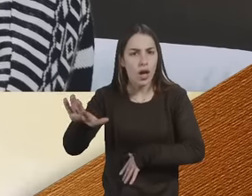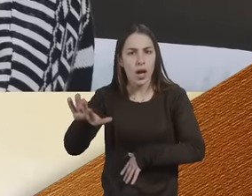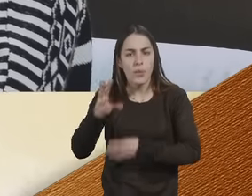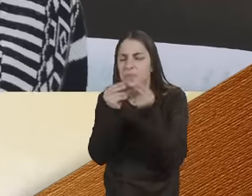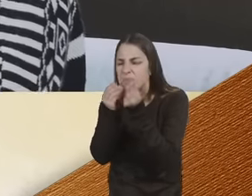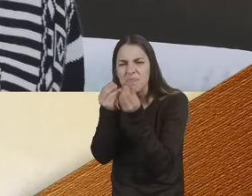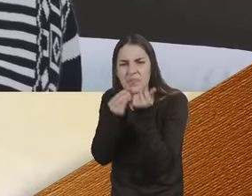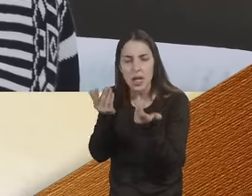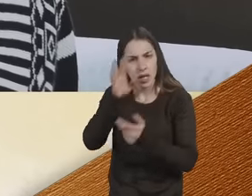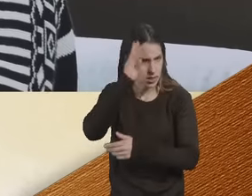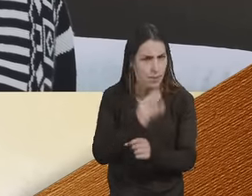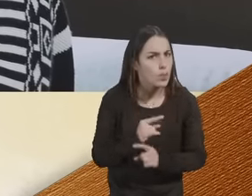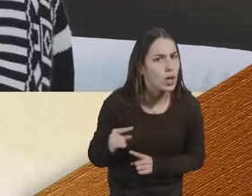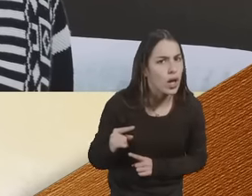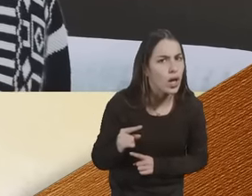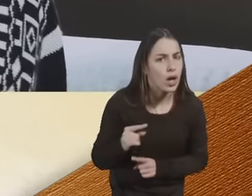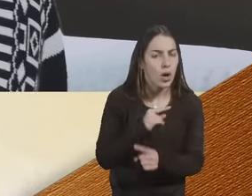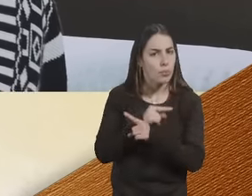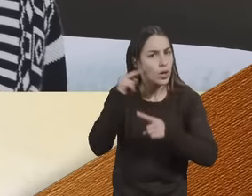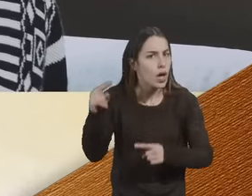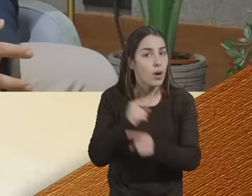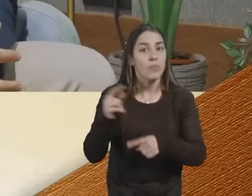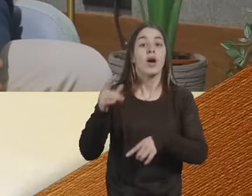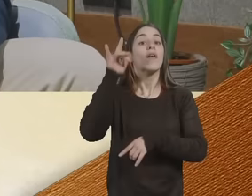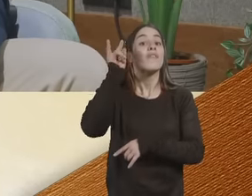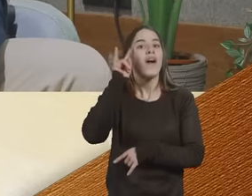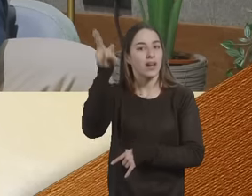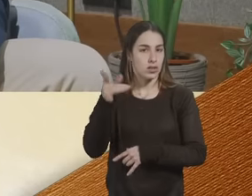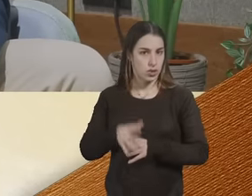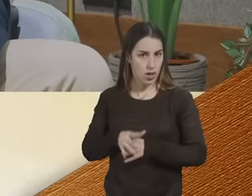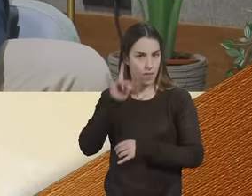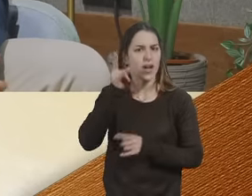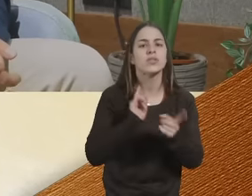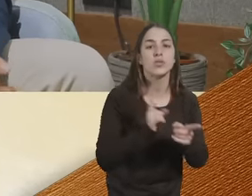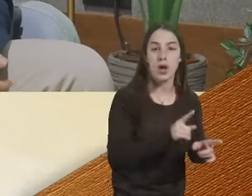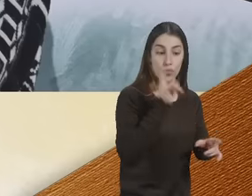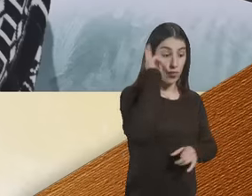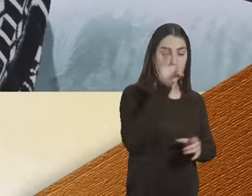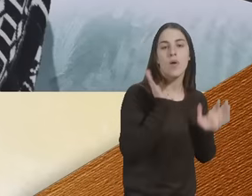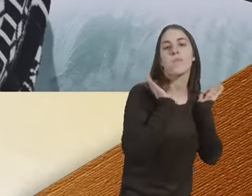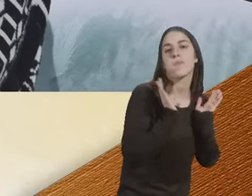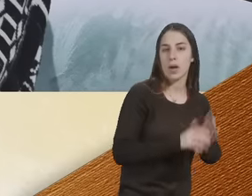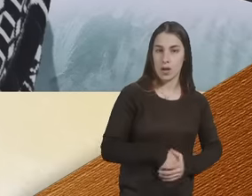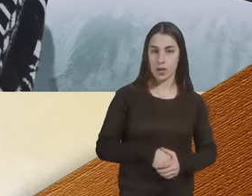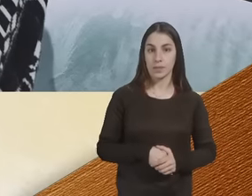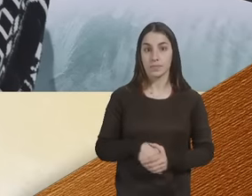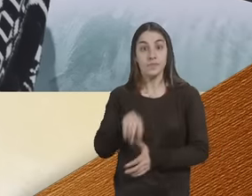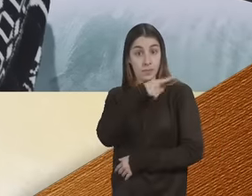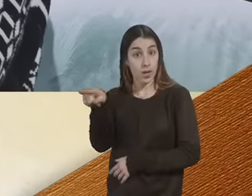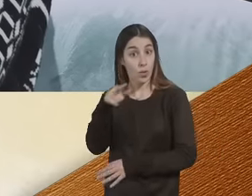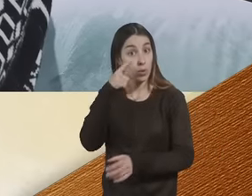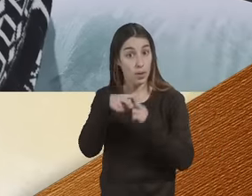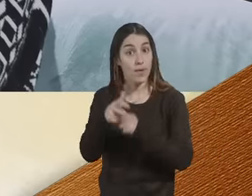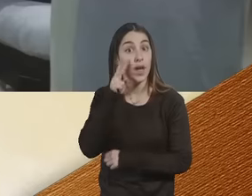foi? Sabem o porquê? Foi a época das vacas quê? Das vacas gordas. Estão a ver o